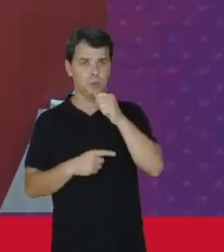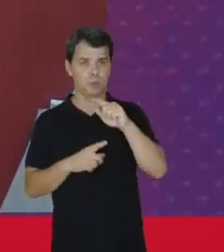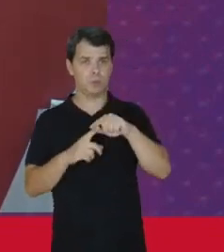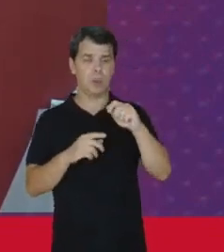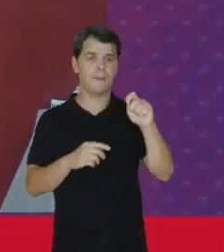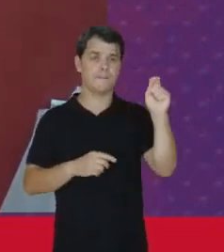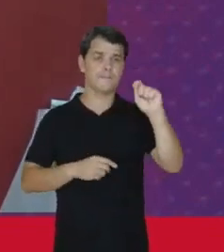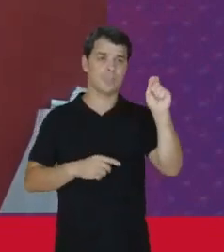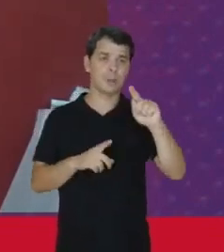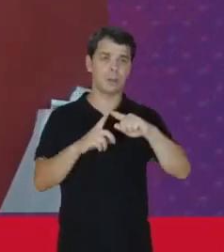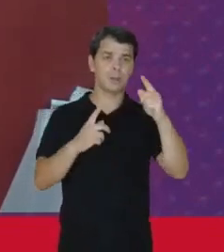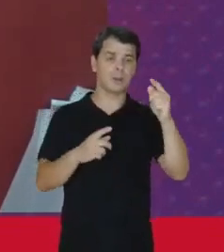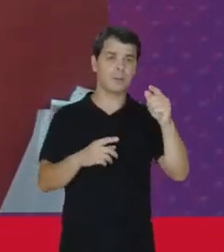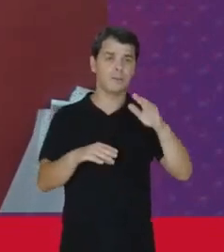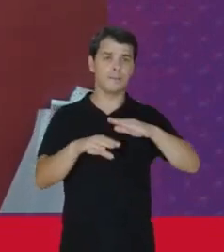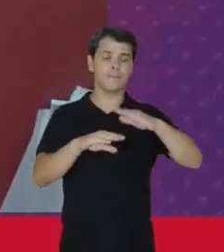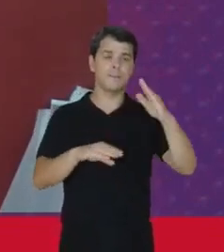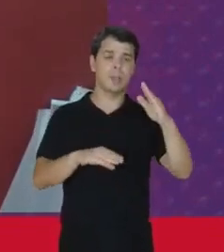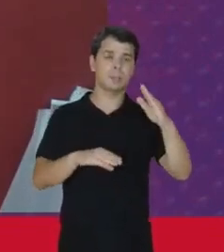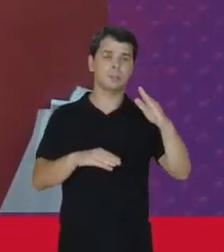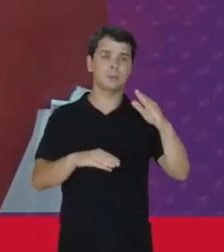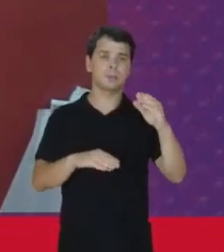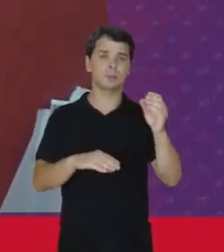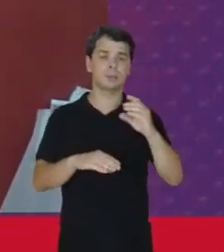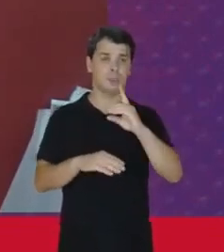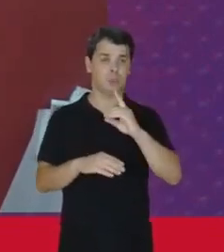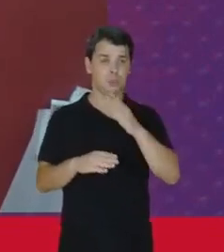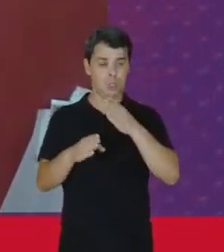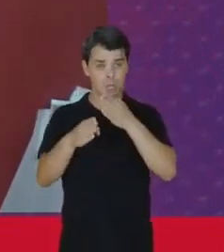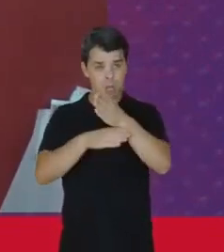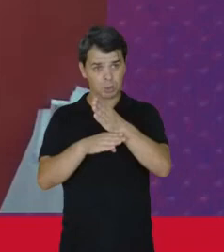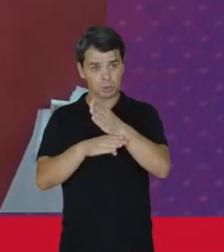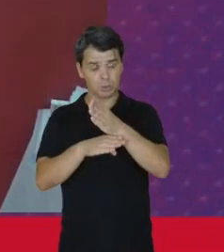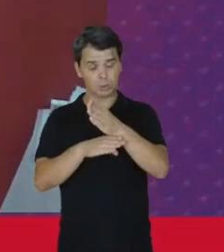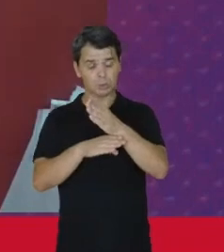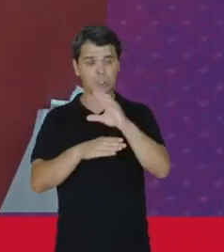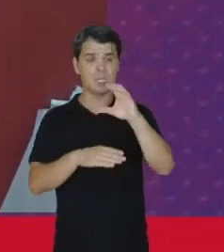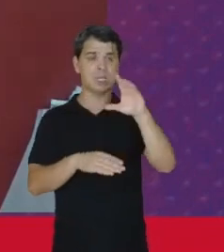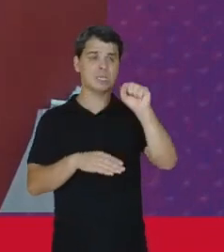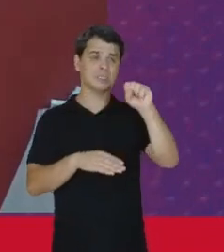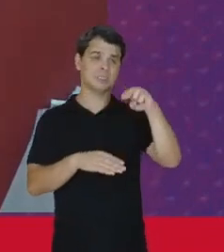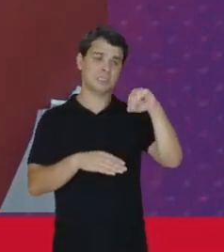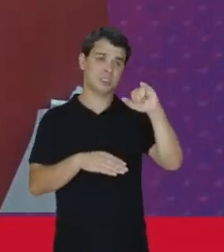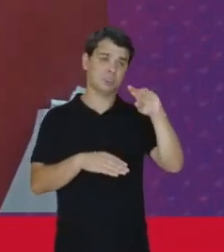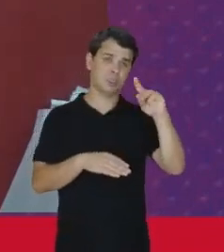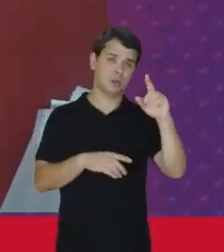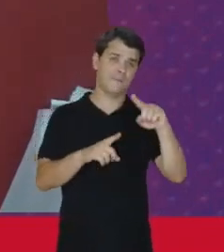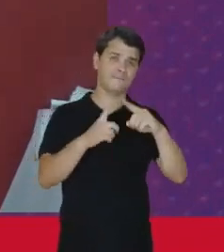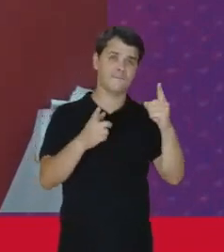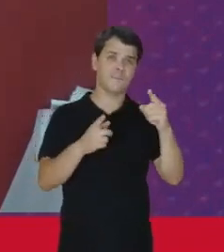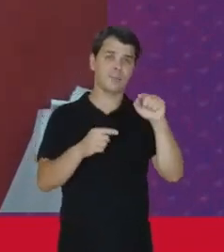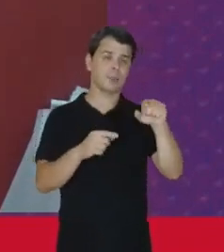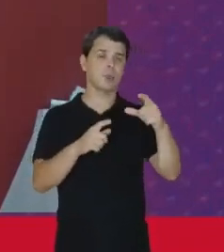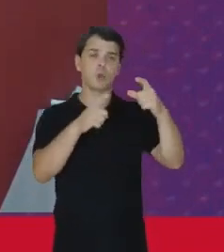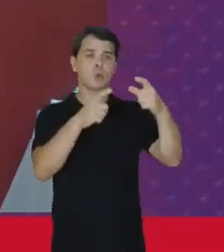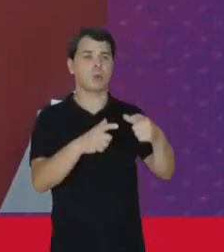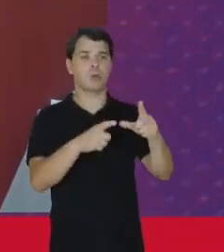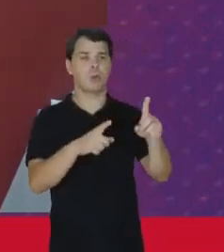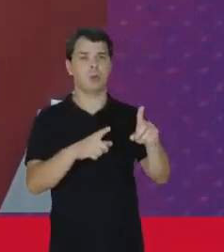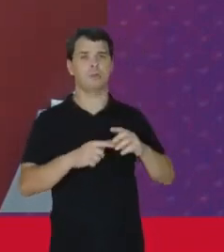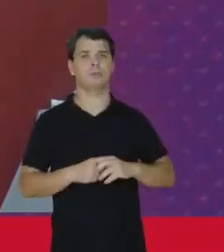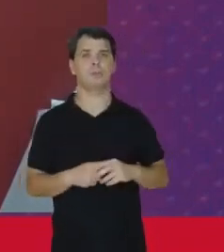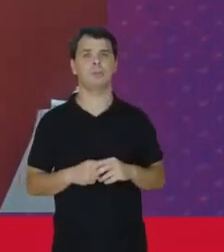fui a primeira mulher e mais uma outra companheira aí para a direção do sindicato, e eu fui começando a ver que de fato aquele lugar não era para